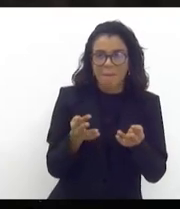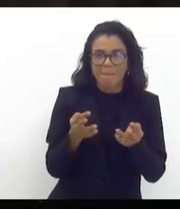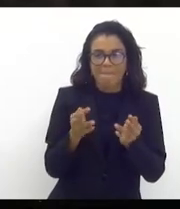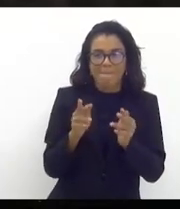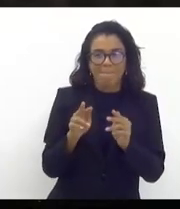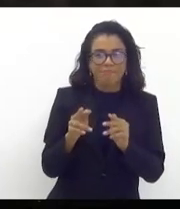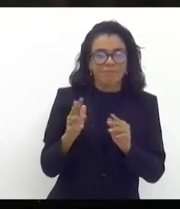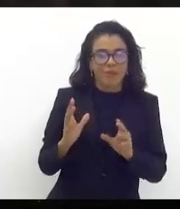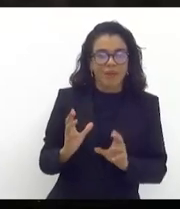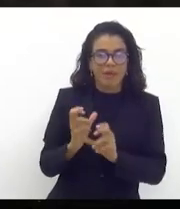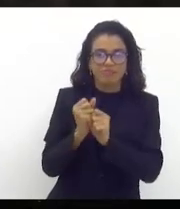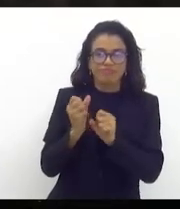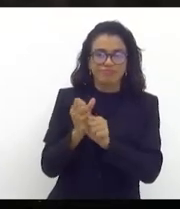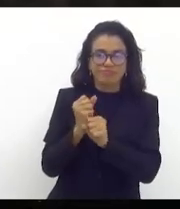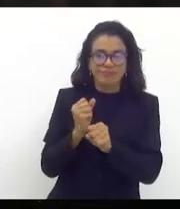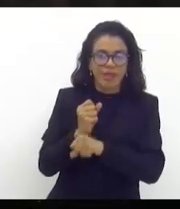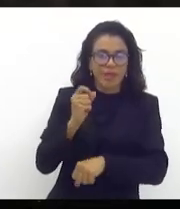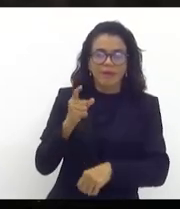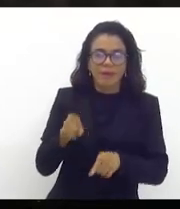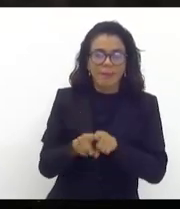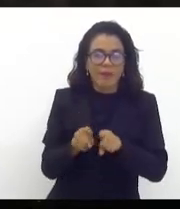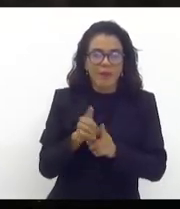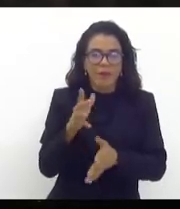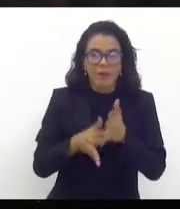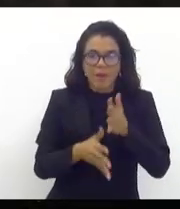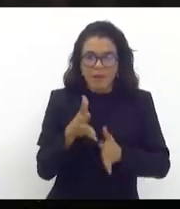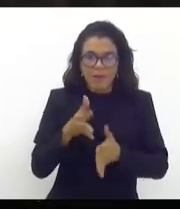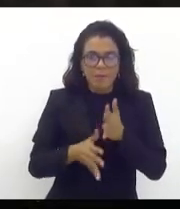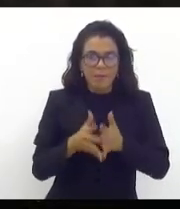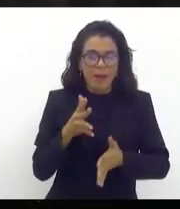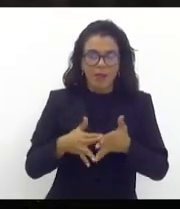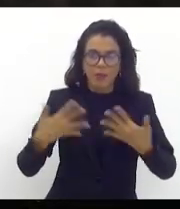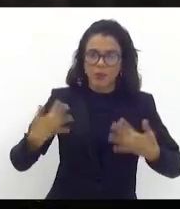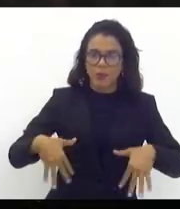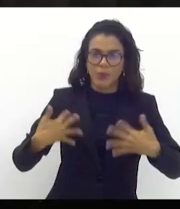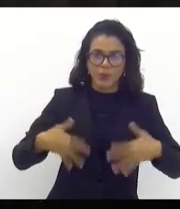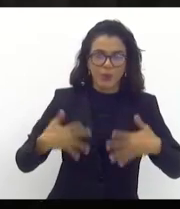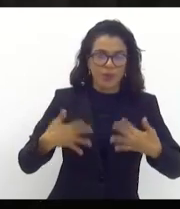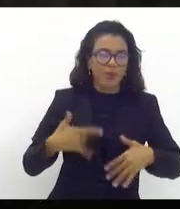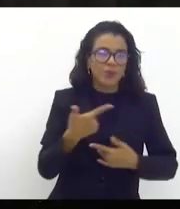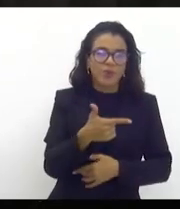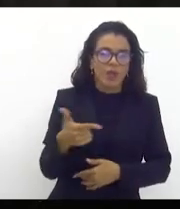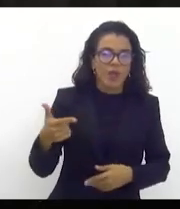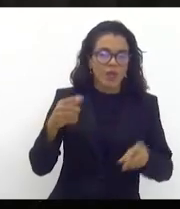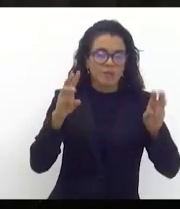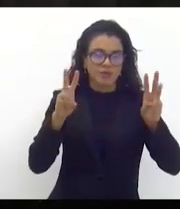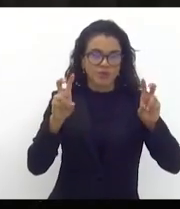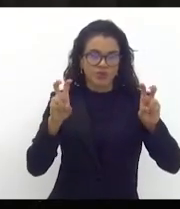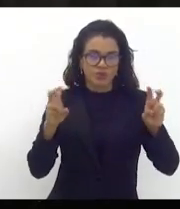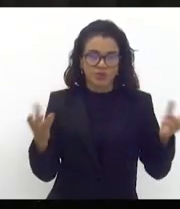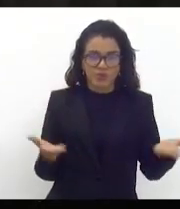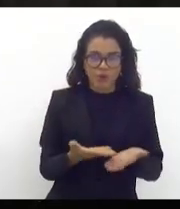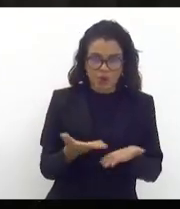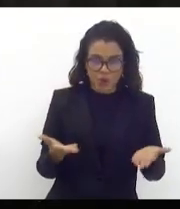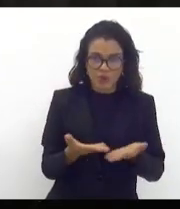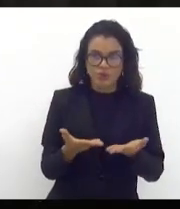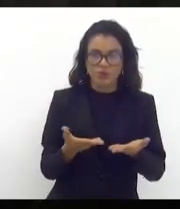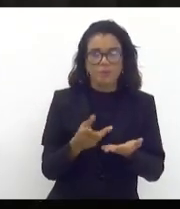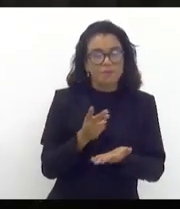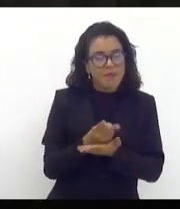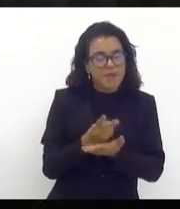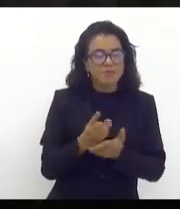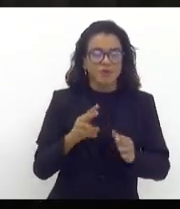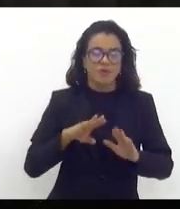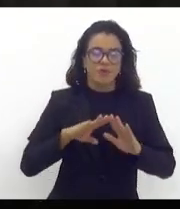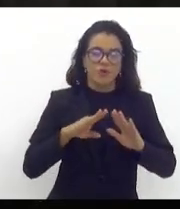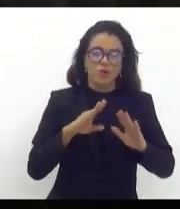orçamentário, diminuta e um impacto social enorme. Então, não há motivo hoje no Estado, ainda que o Estado se incumbalido